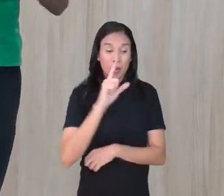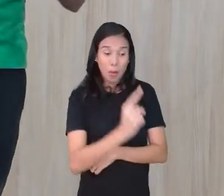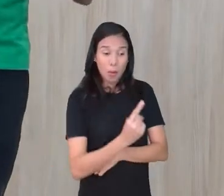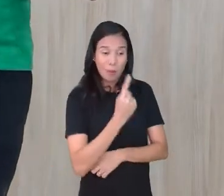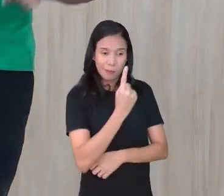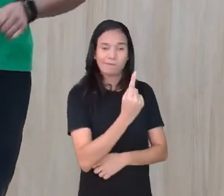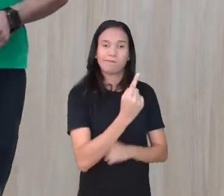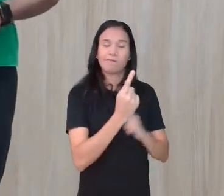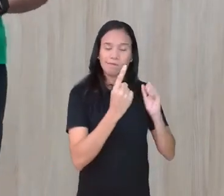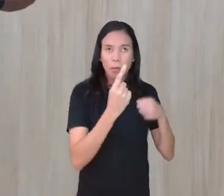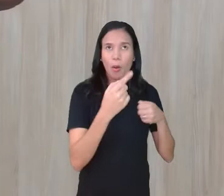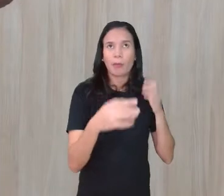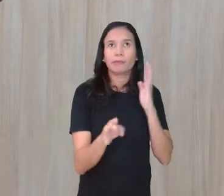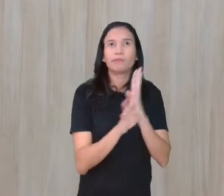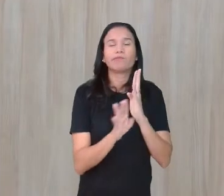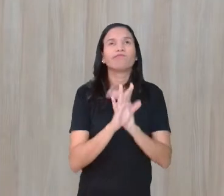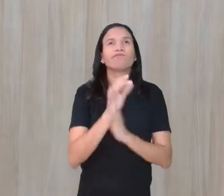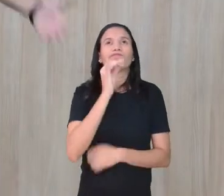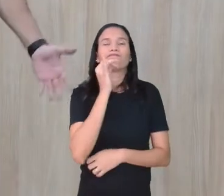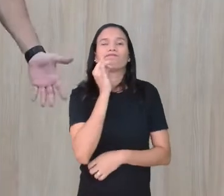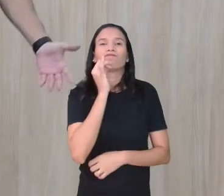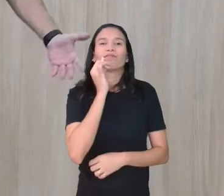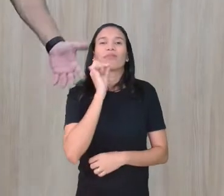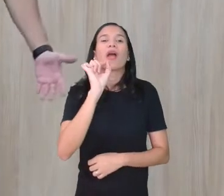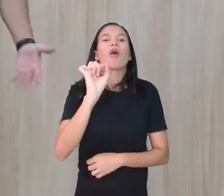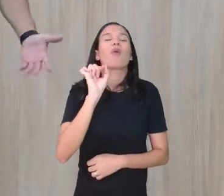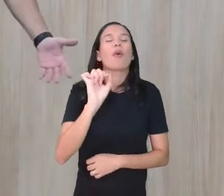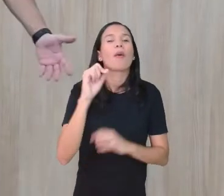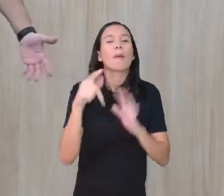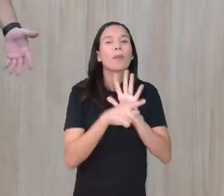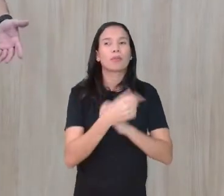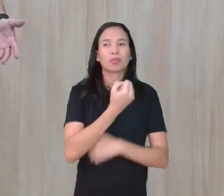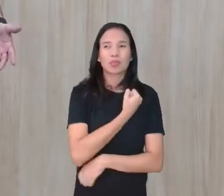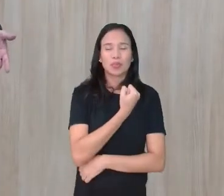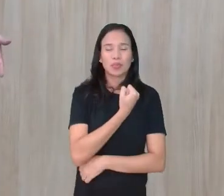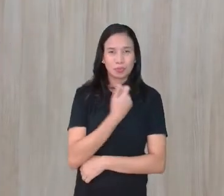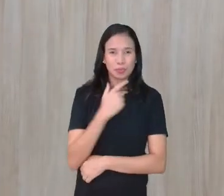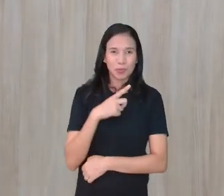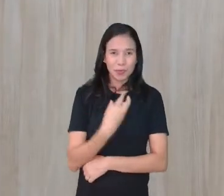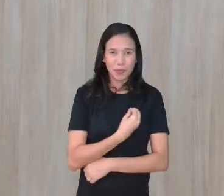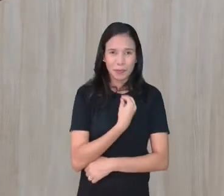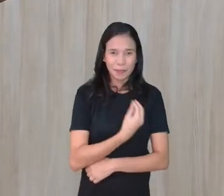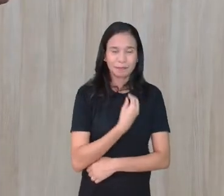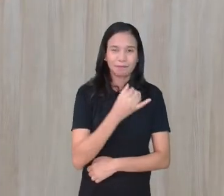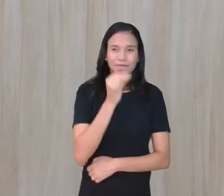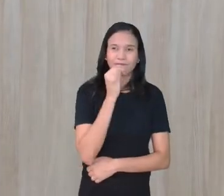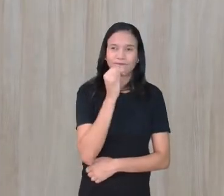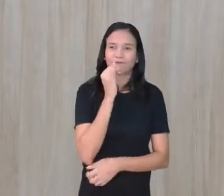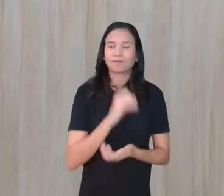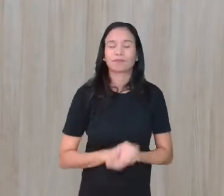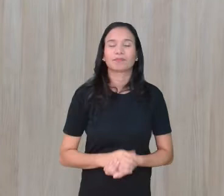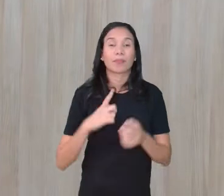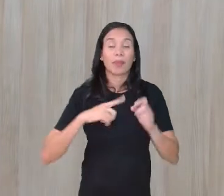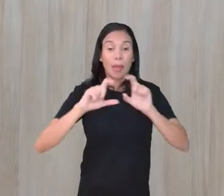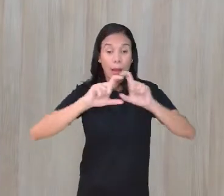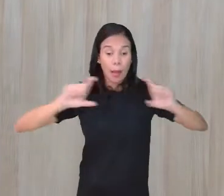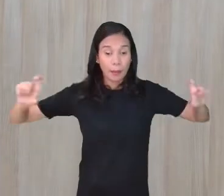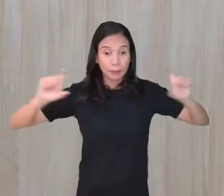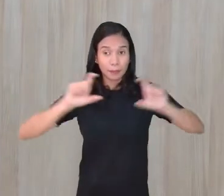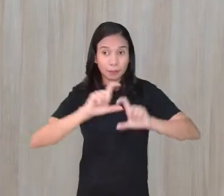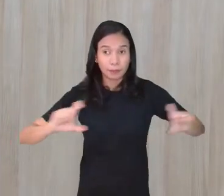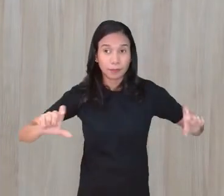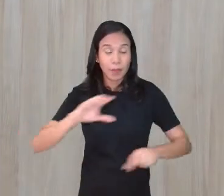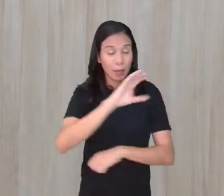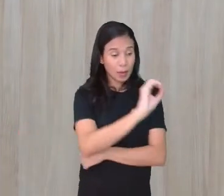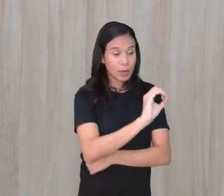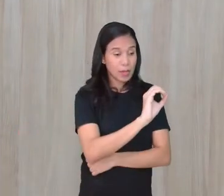gente pode encontrar, por exemplo, de quem estamos falando aí, dos múltiplos, tá? Então, por exemplo, eu tenho essa linha aqui, ó, que começou com o